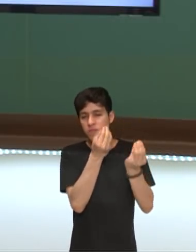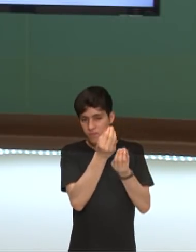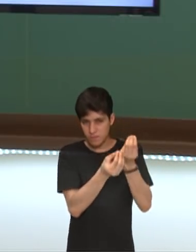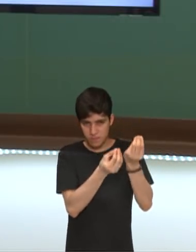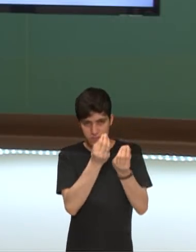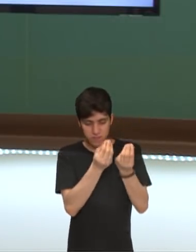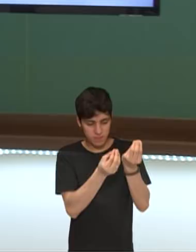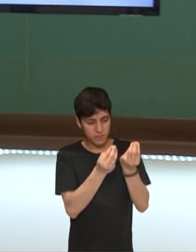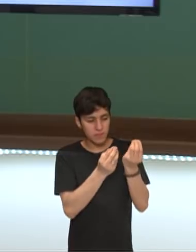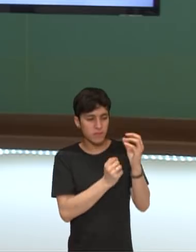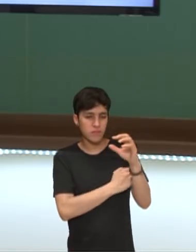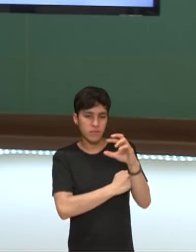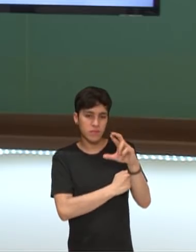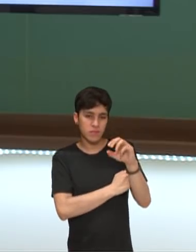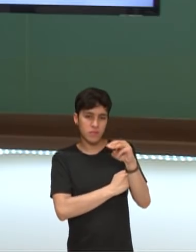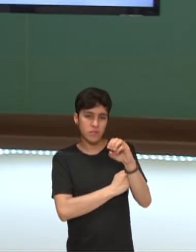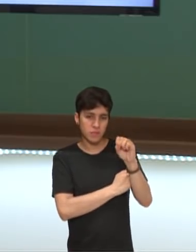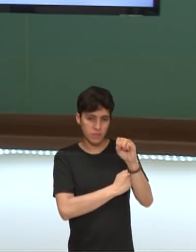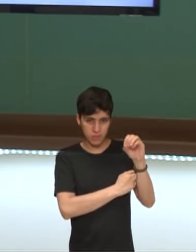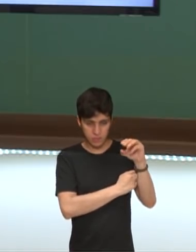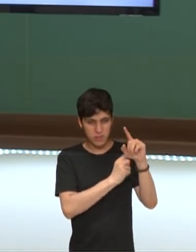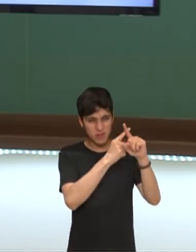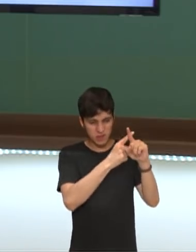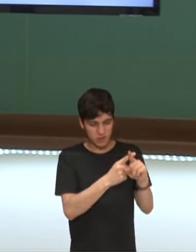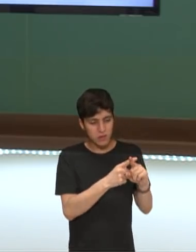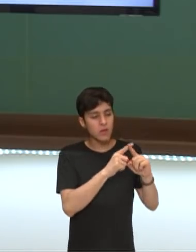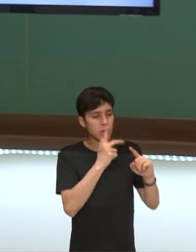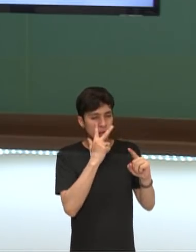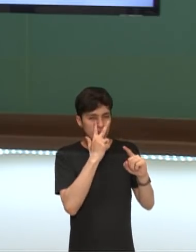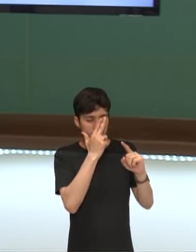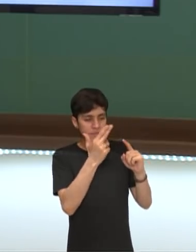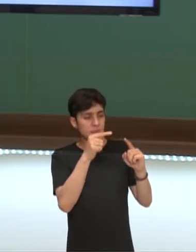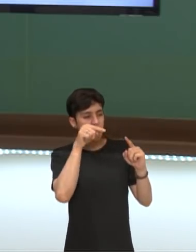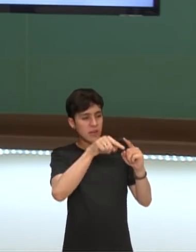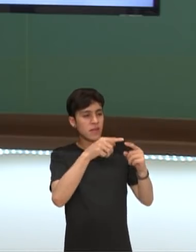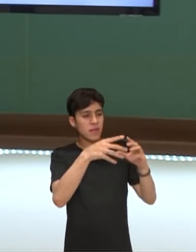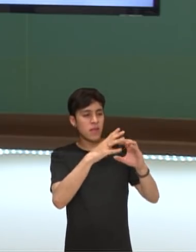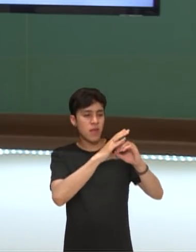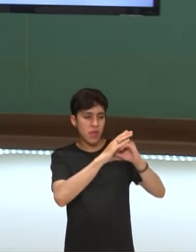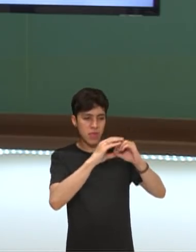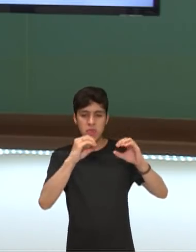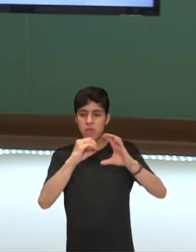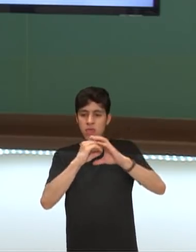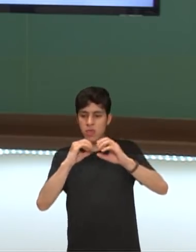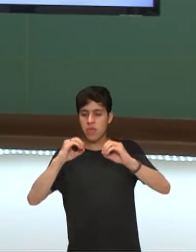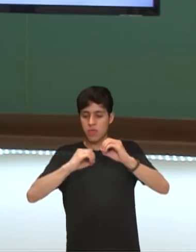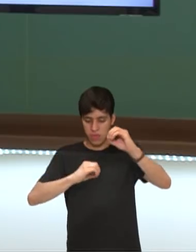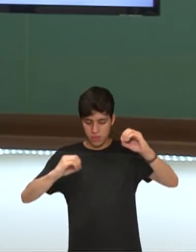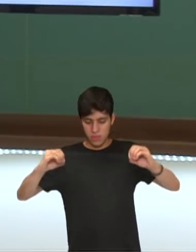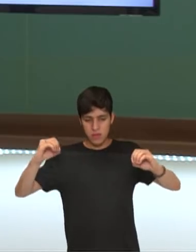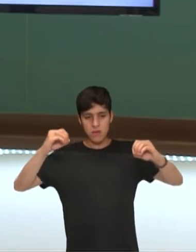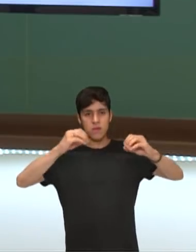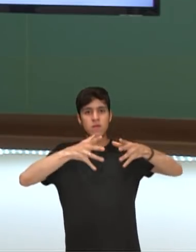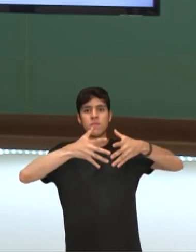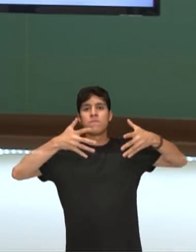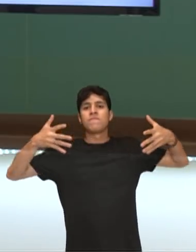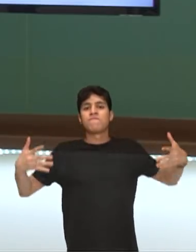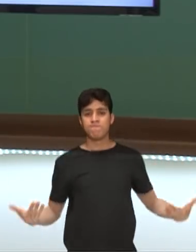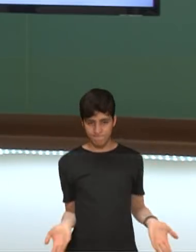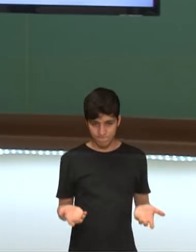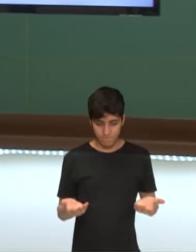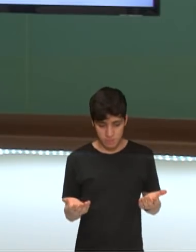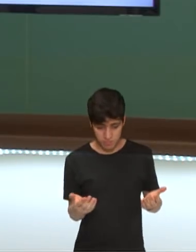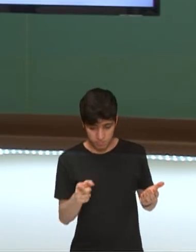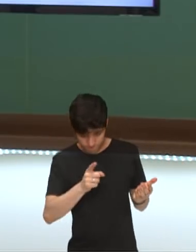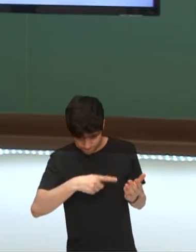bacteriano e vai passando para as células filhas, tá? Pelo processo de divisão celular. Essas